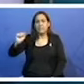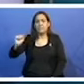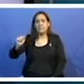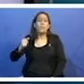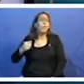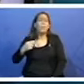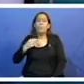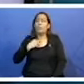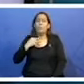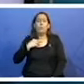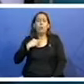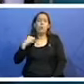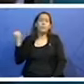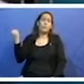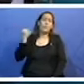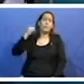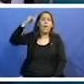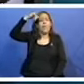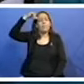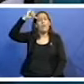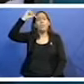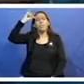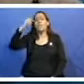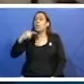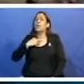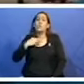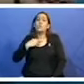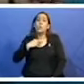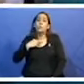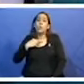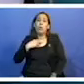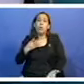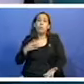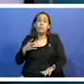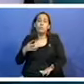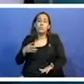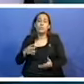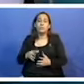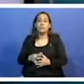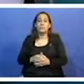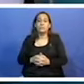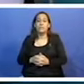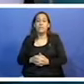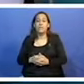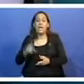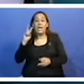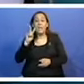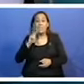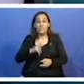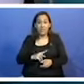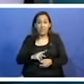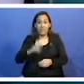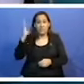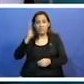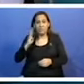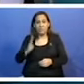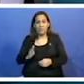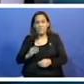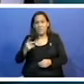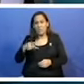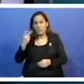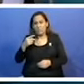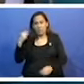pode fazer isso. Por quê? Porque lá a vaca é um animal sagrado. Aí eles olham aqui para a gente, aqui do Brasil, falam: esse